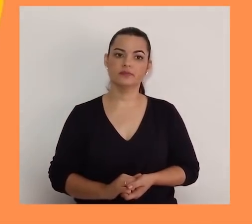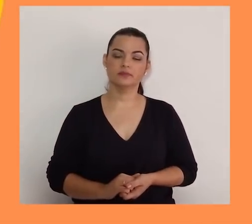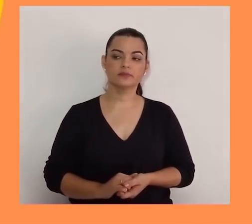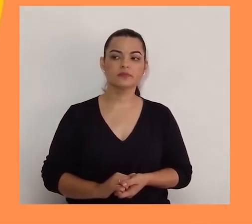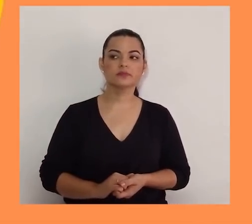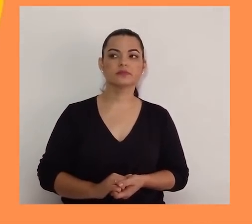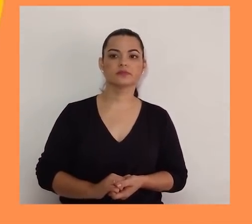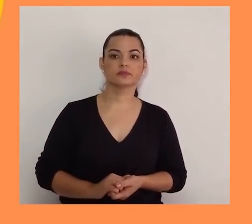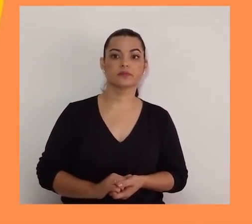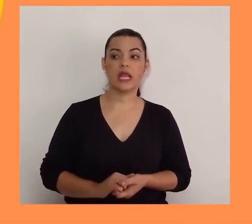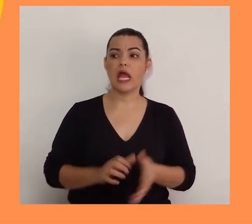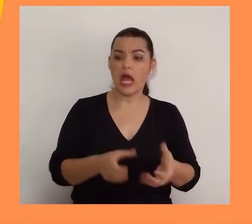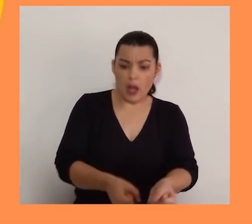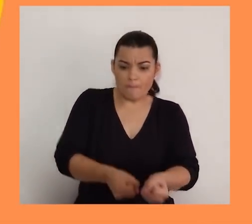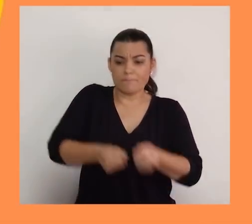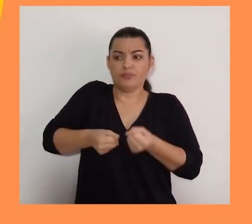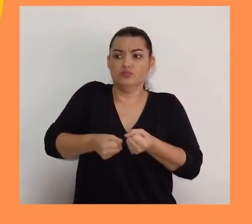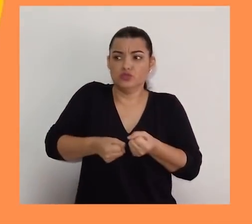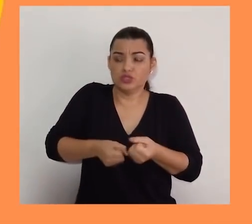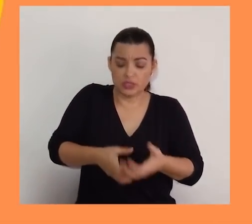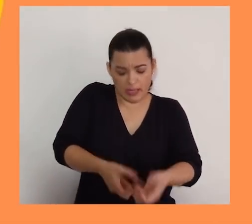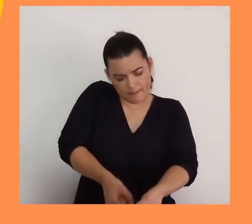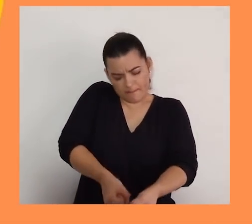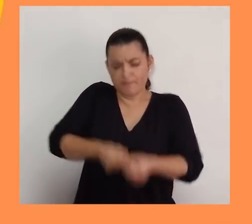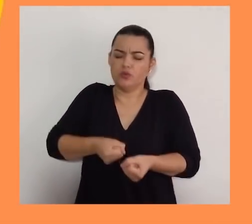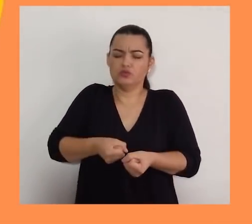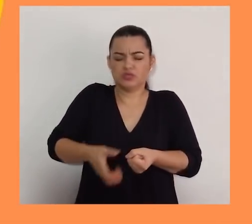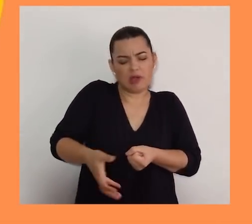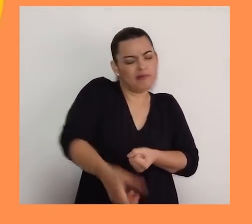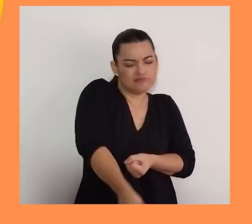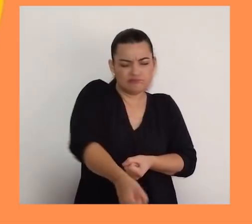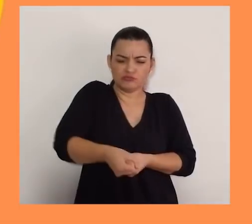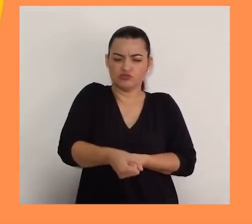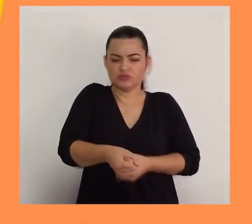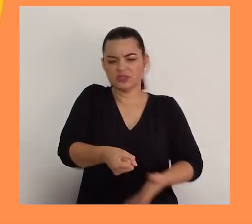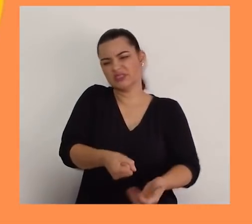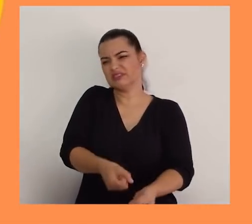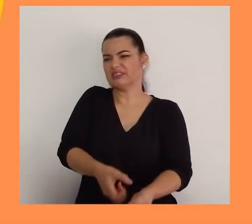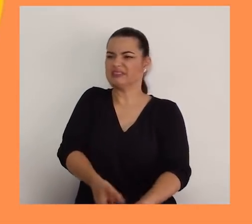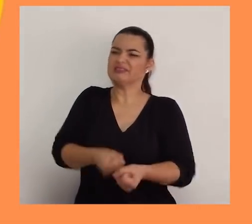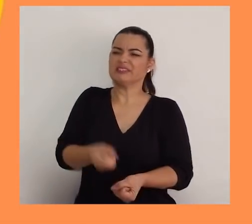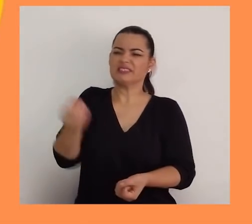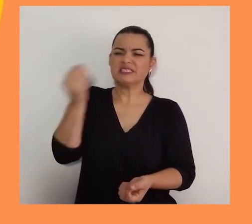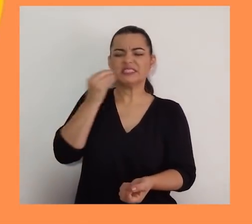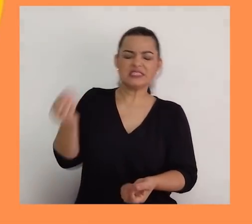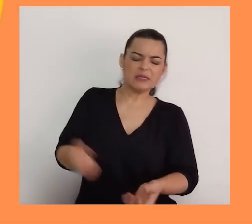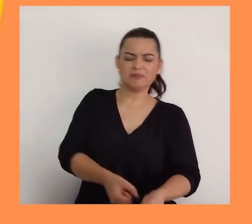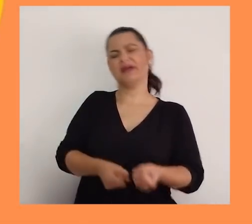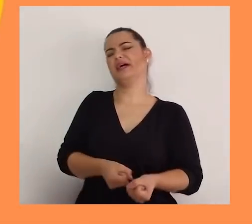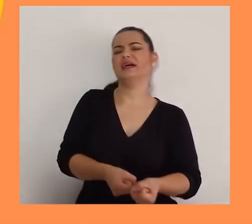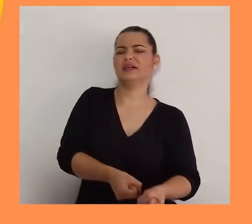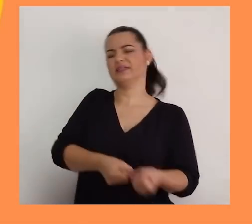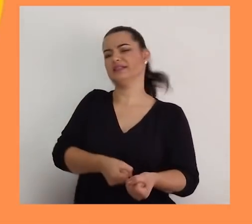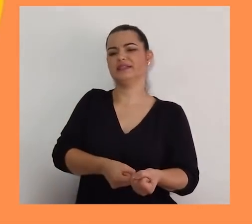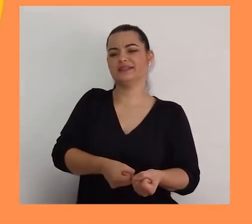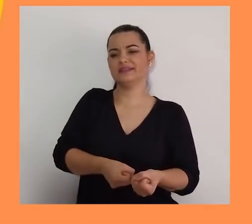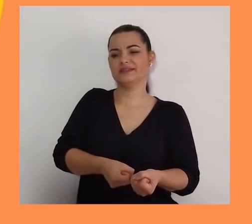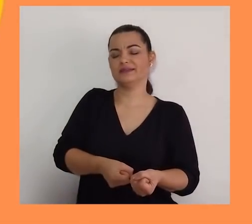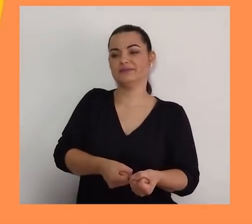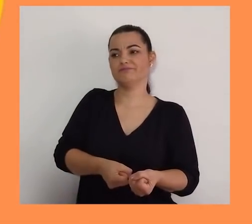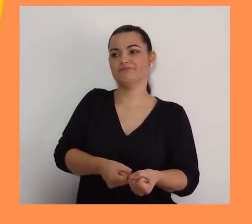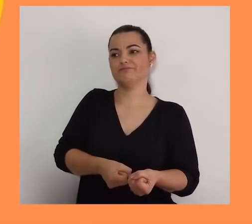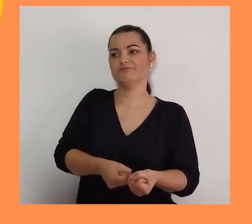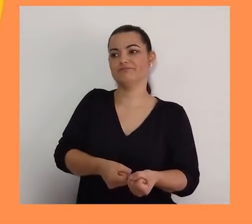a puxar o rabanete. Agora eu. Mas o que será que vai acontecer? Onde parou? Paramos aqui. Começou a